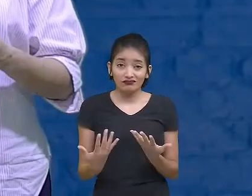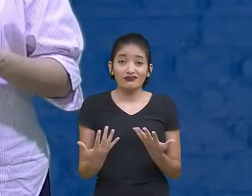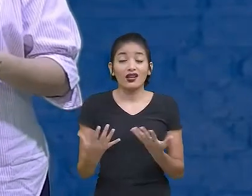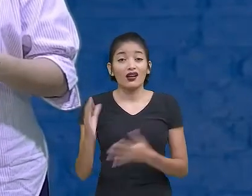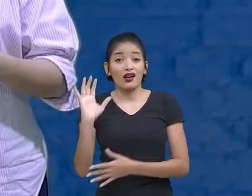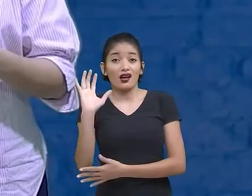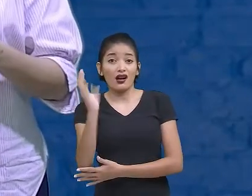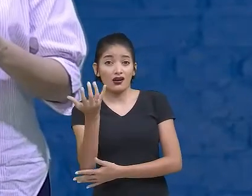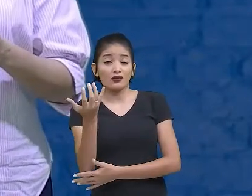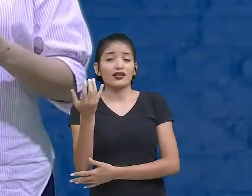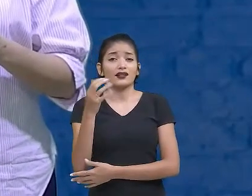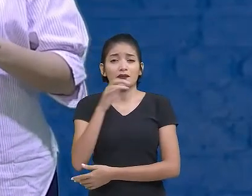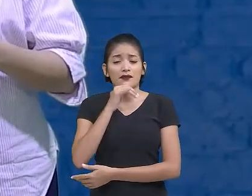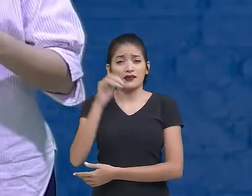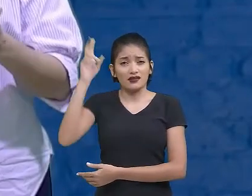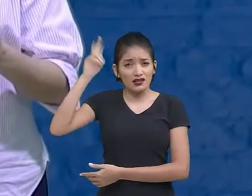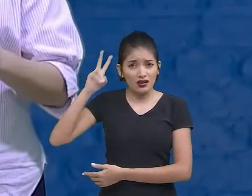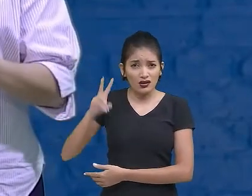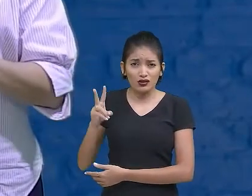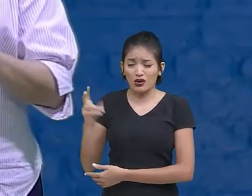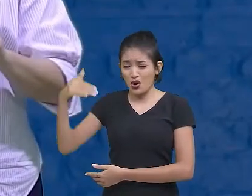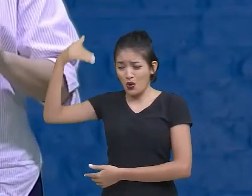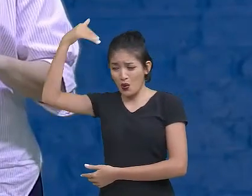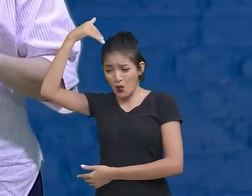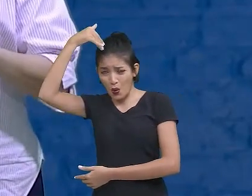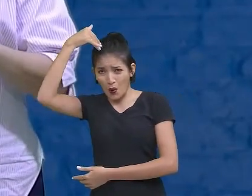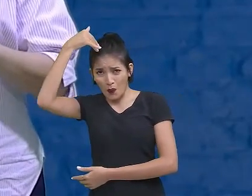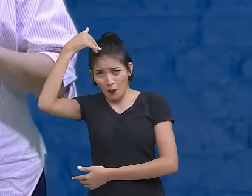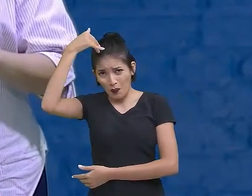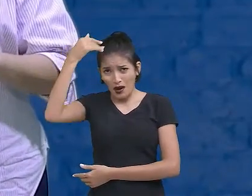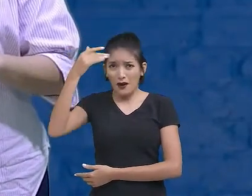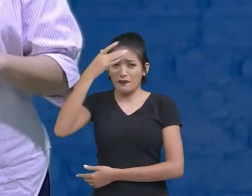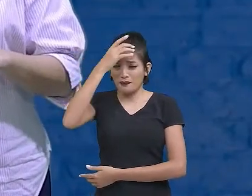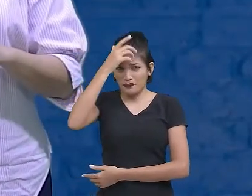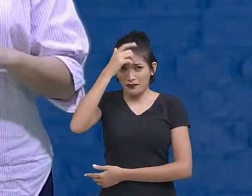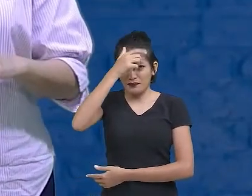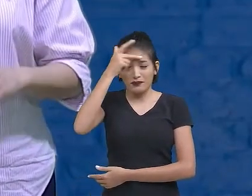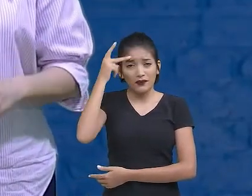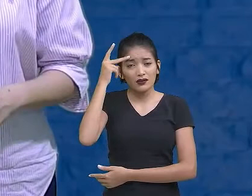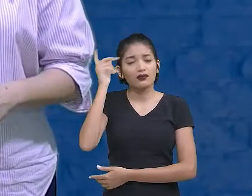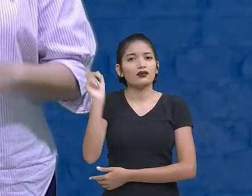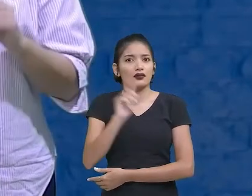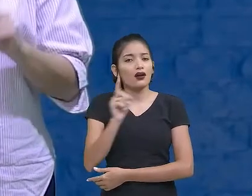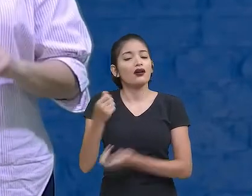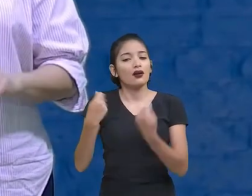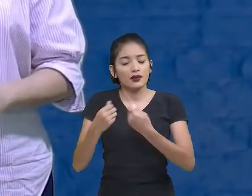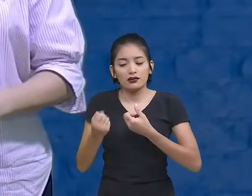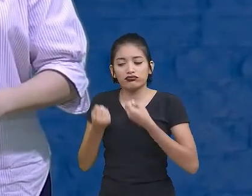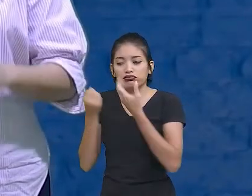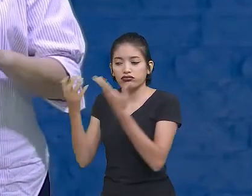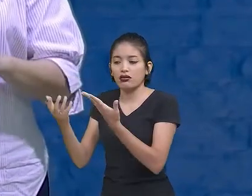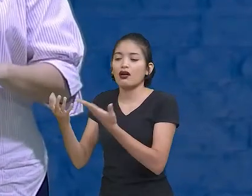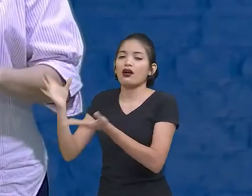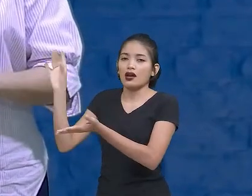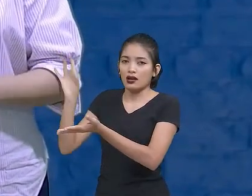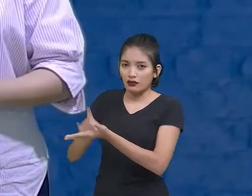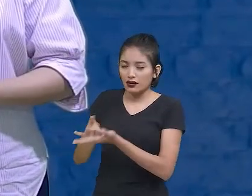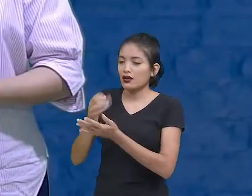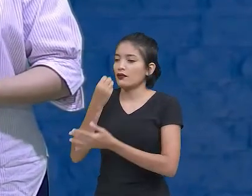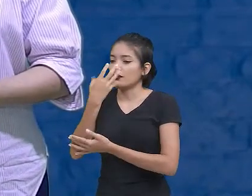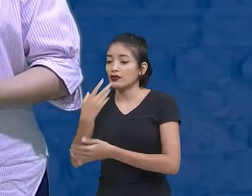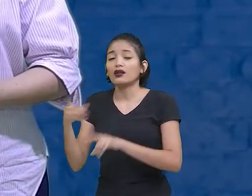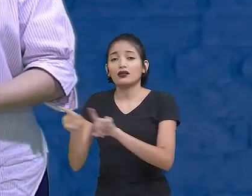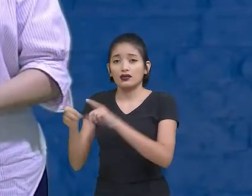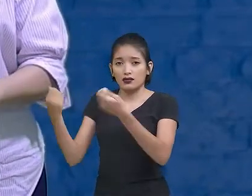essa história, para culpar um ou outro, não. Tem que ter a verdade, a bondade e a